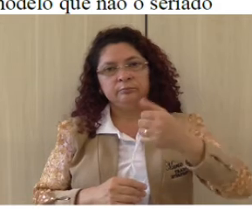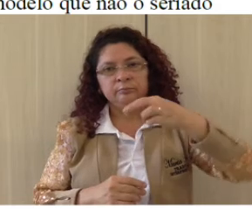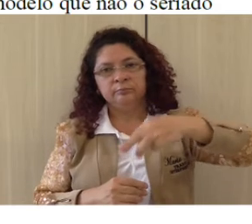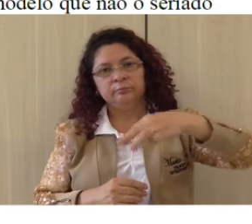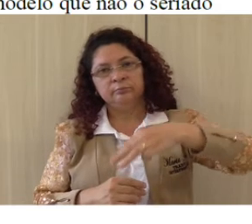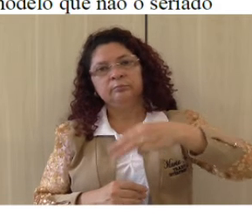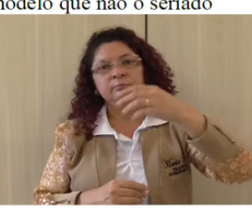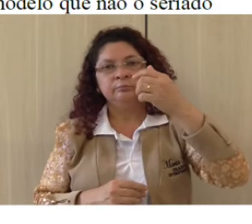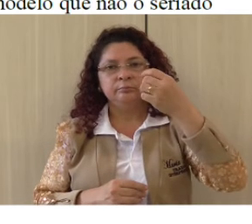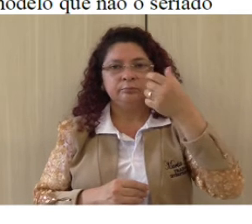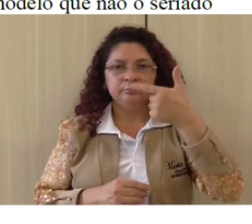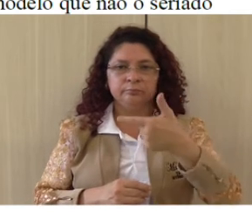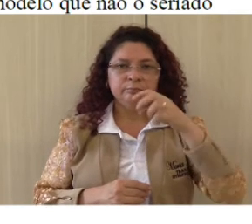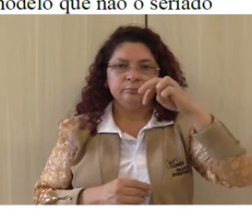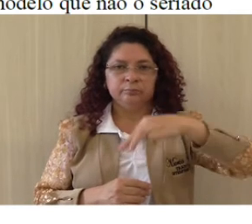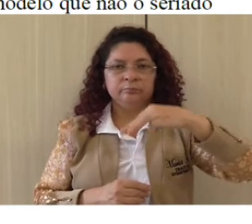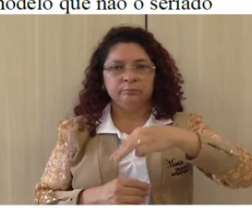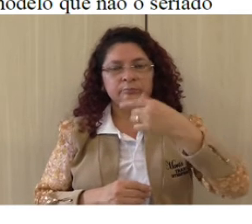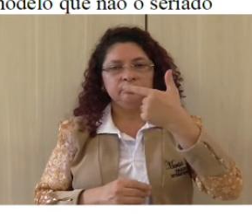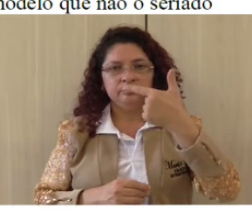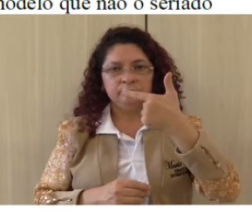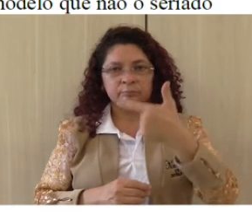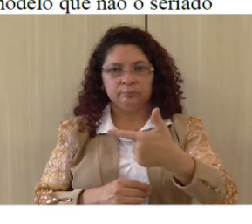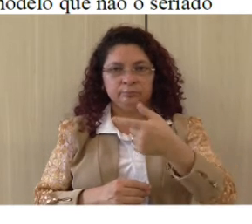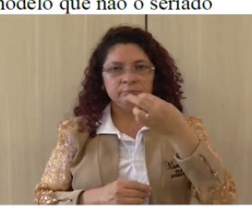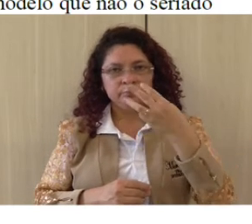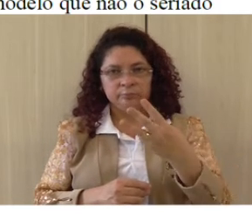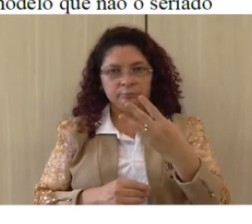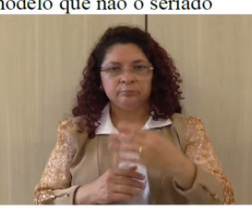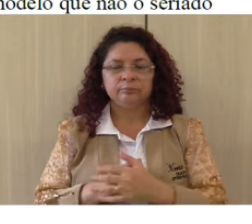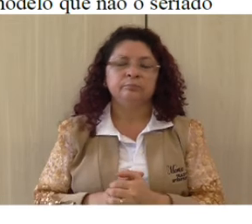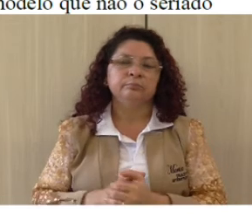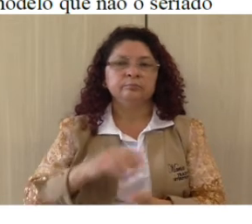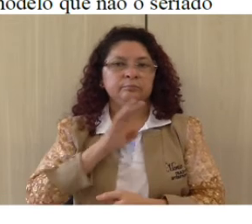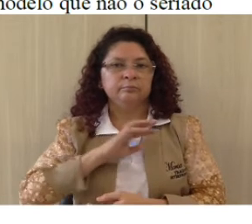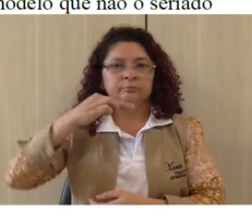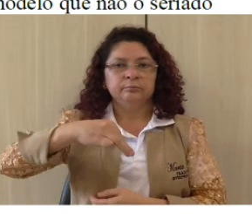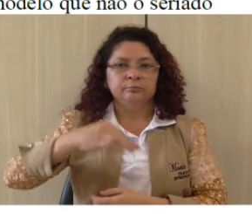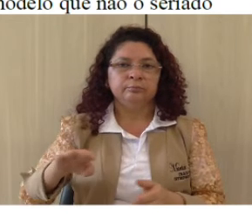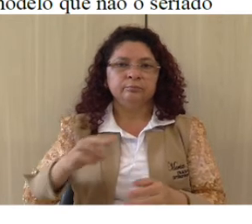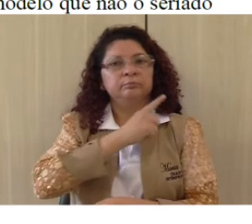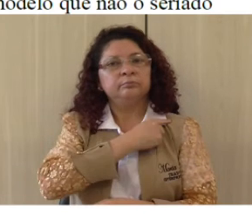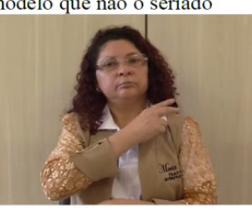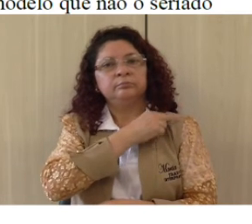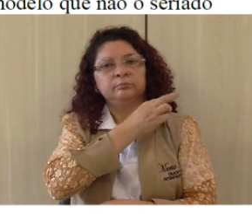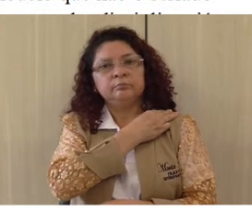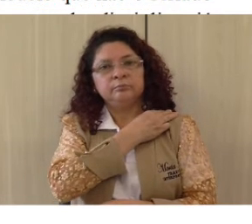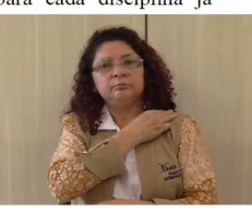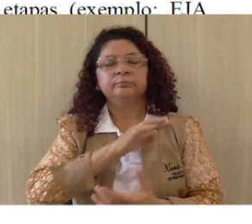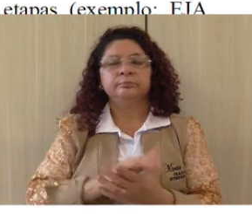MM2 e MM3 corresponde às médias de matemática, respectivamente, do primeiro ao terceiro ano do ensino